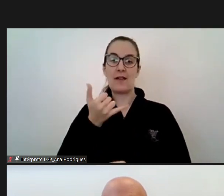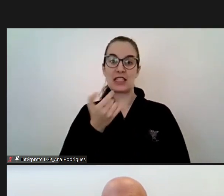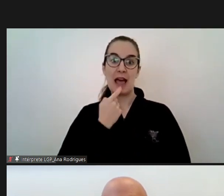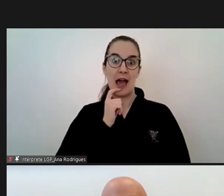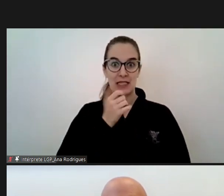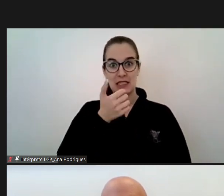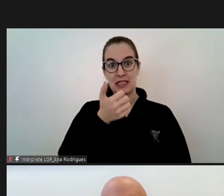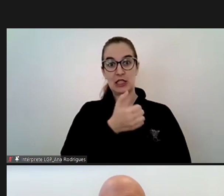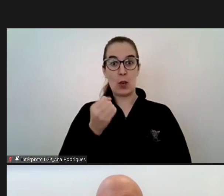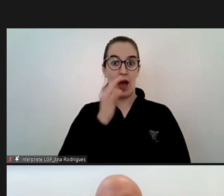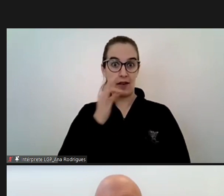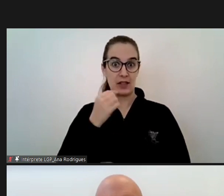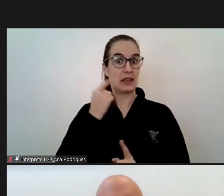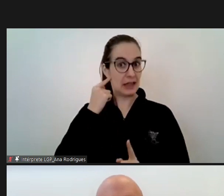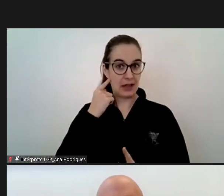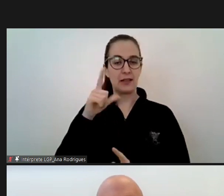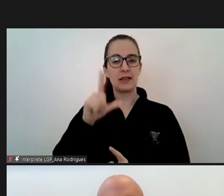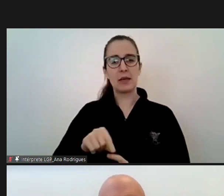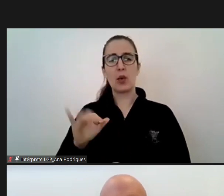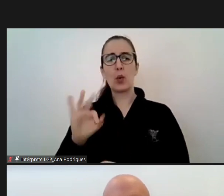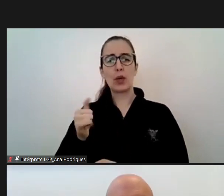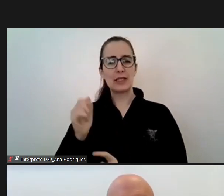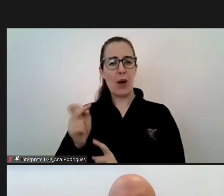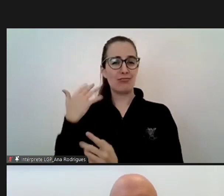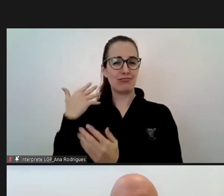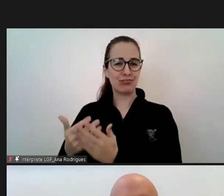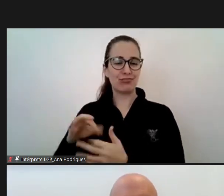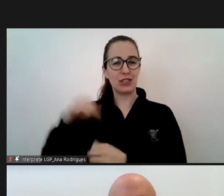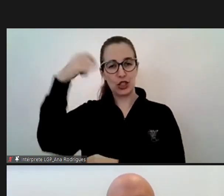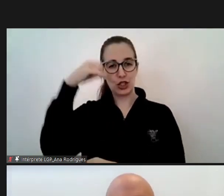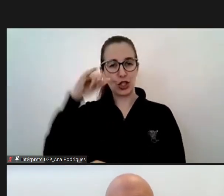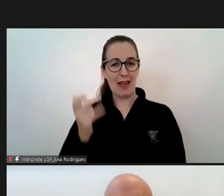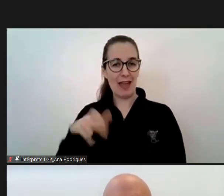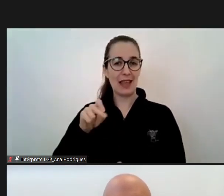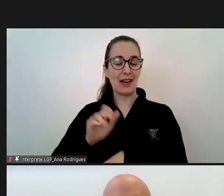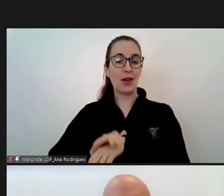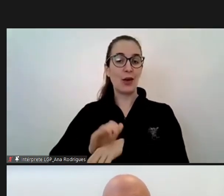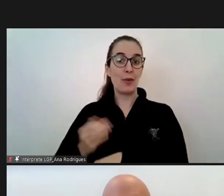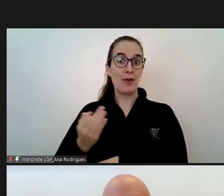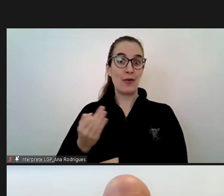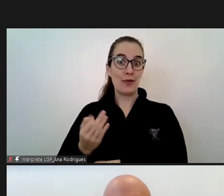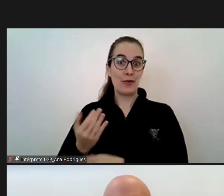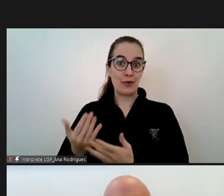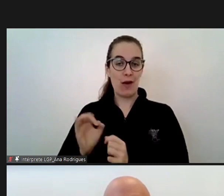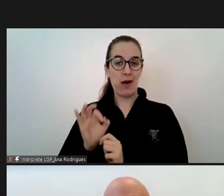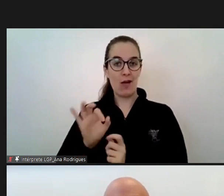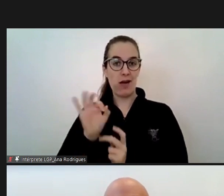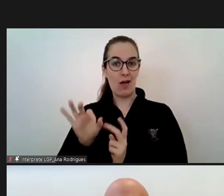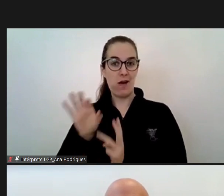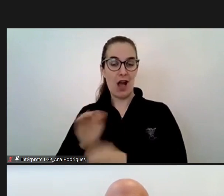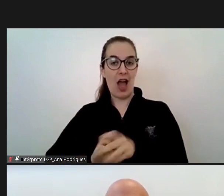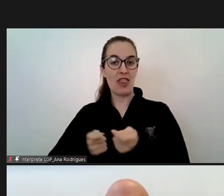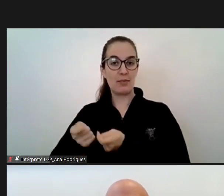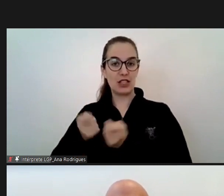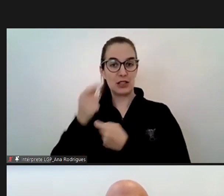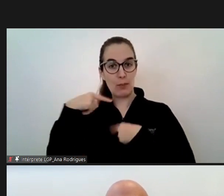de celebrarmos também os 45 anos da história do INA, do seu lastro histórico, no que diz respeito ao contributo para a formação da administração